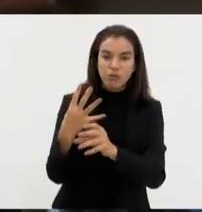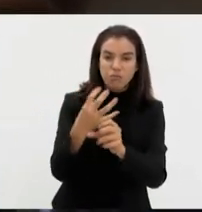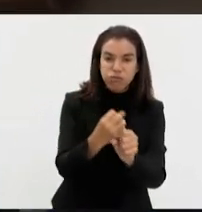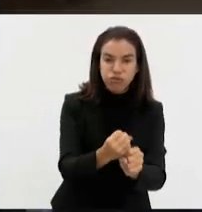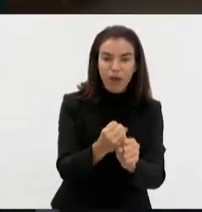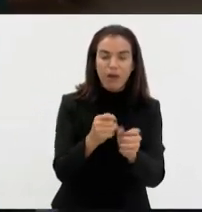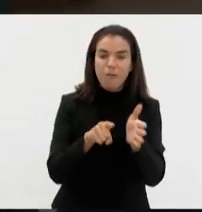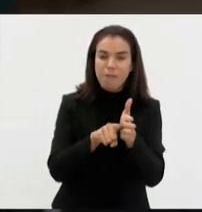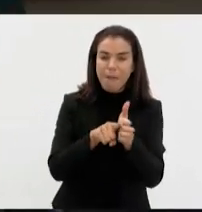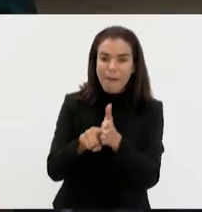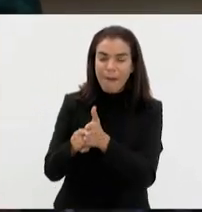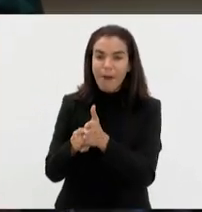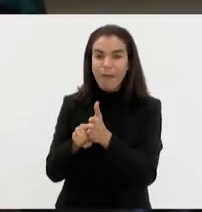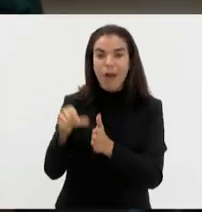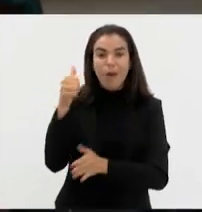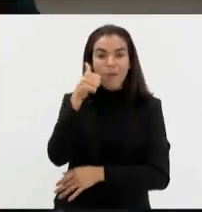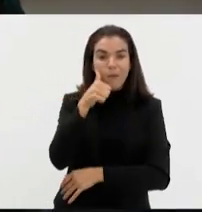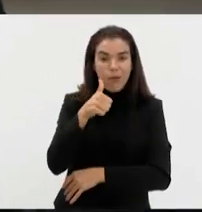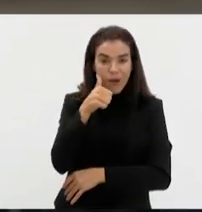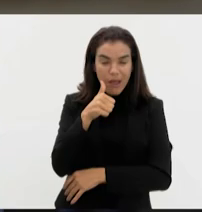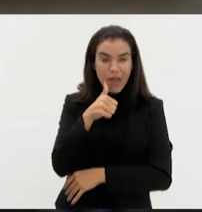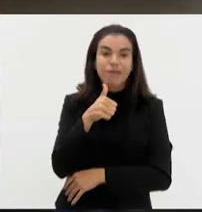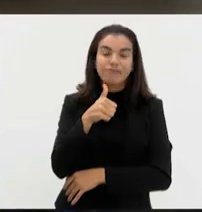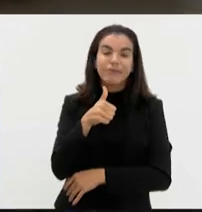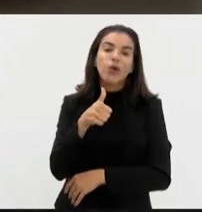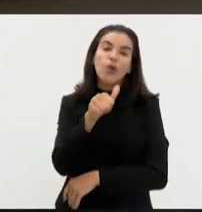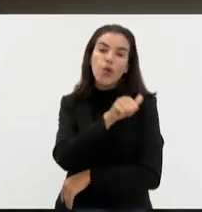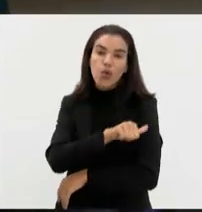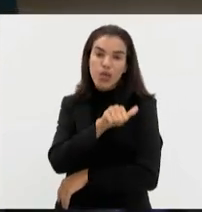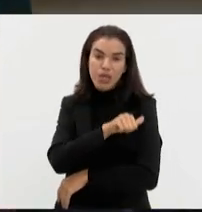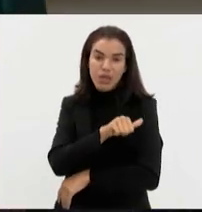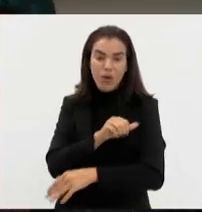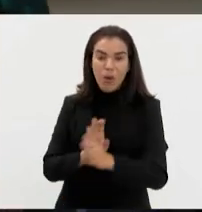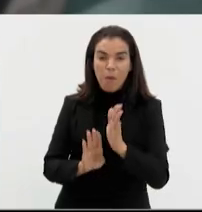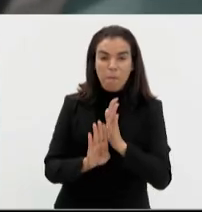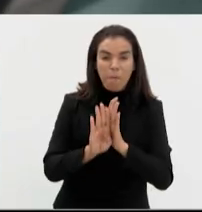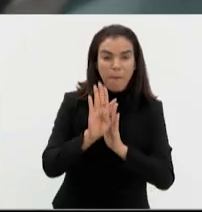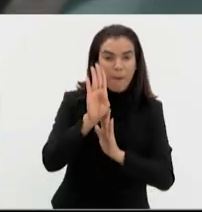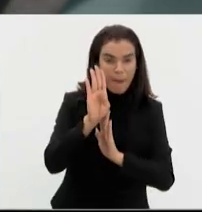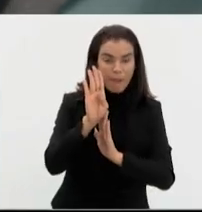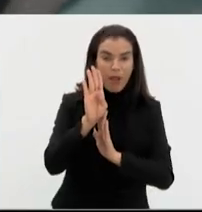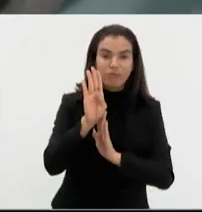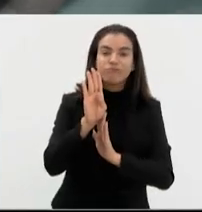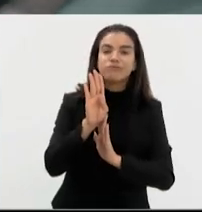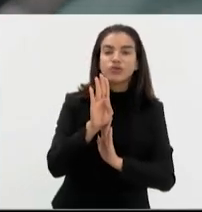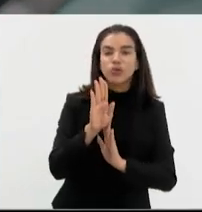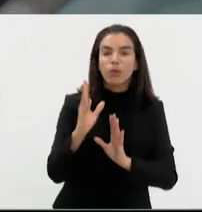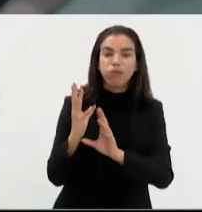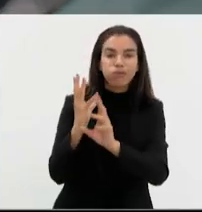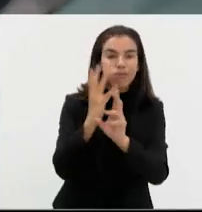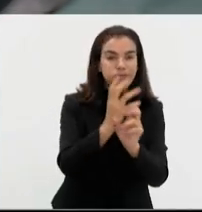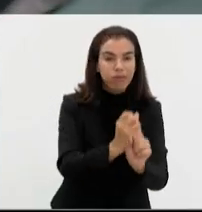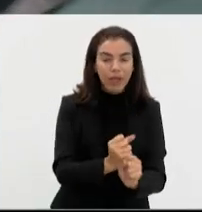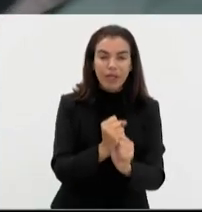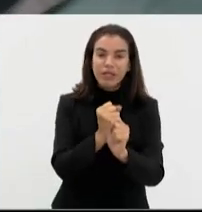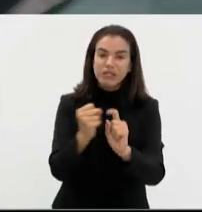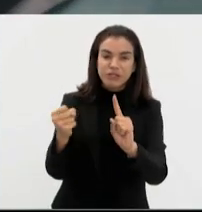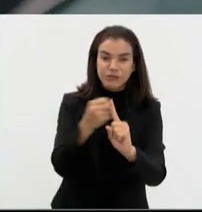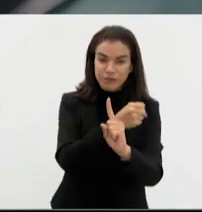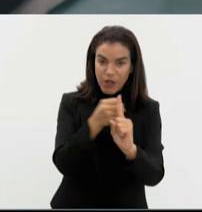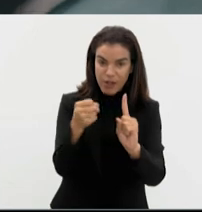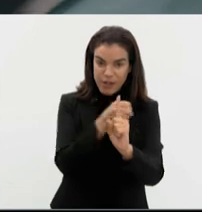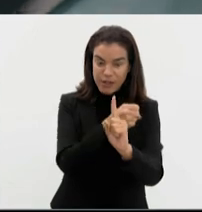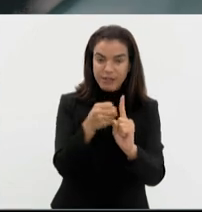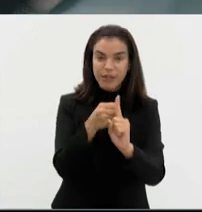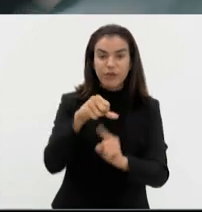Vivem, o Rio fica em segundo lugar entre os estados monitorados, com aumento no índice de casos de violência